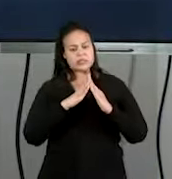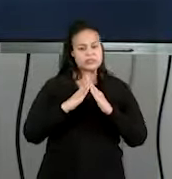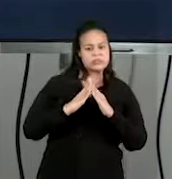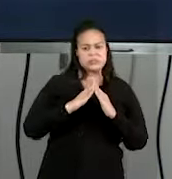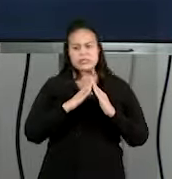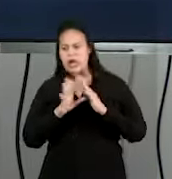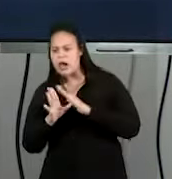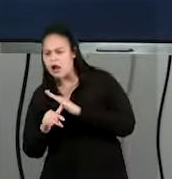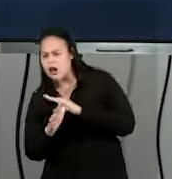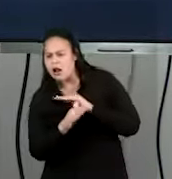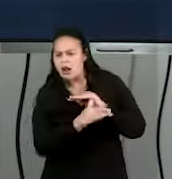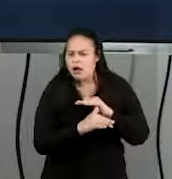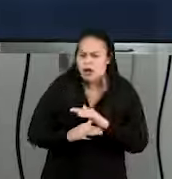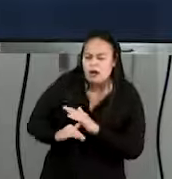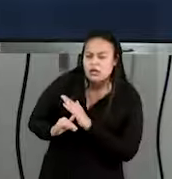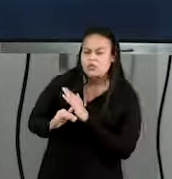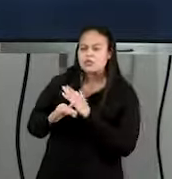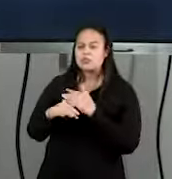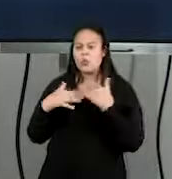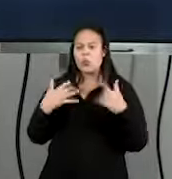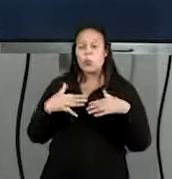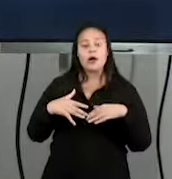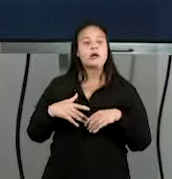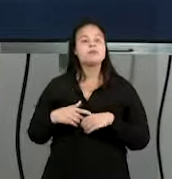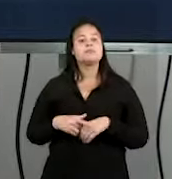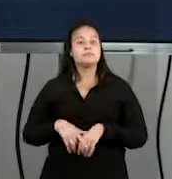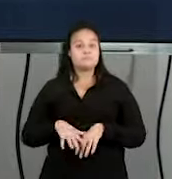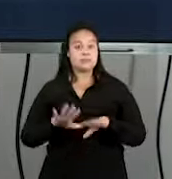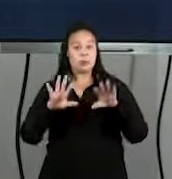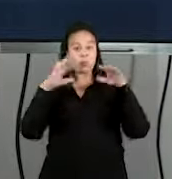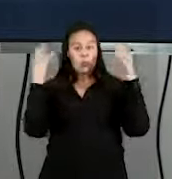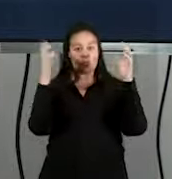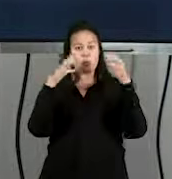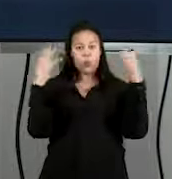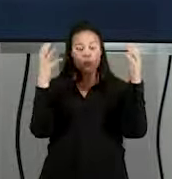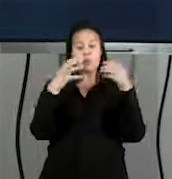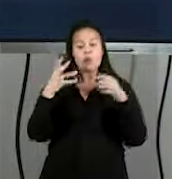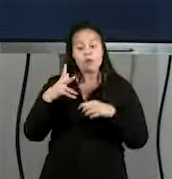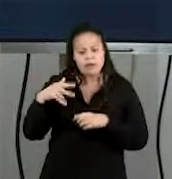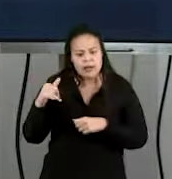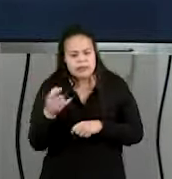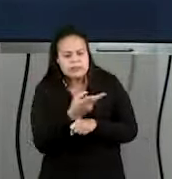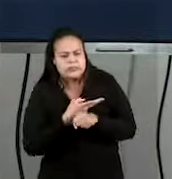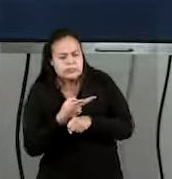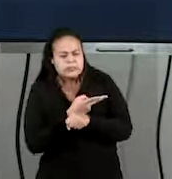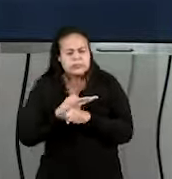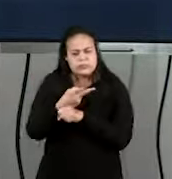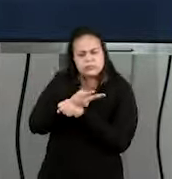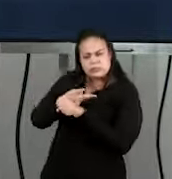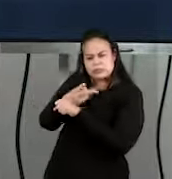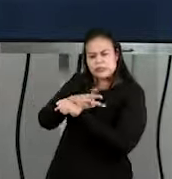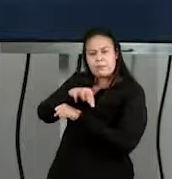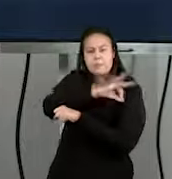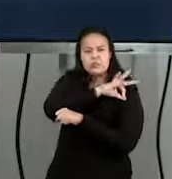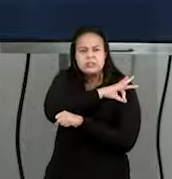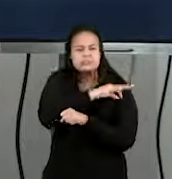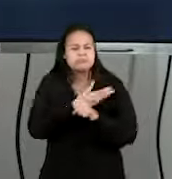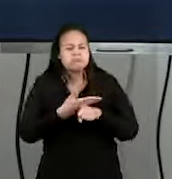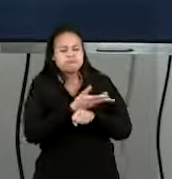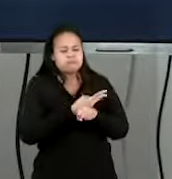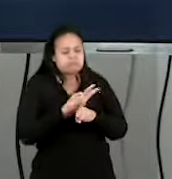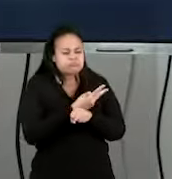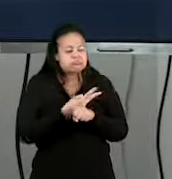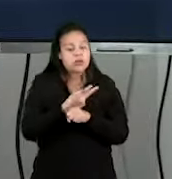bandido do lado de fora, e a polícia vai atrás desse bandido, é uma ação de direitos humanos, sim, eles terem